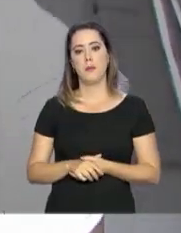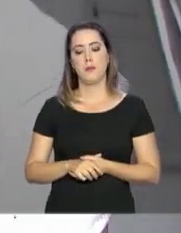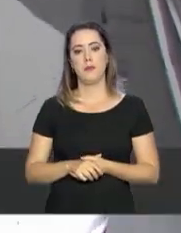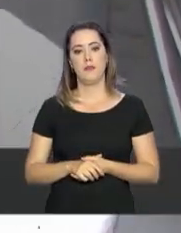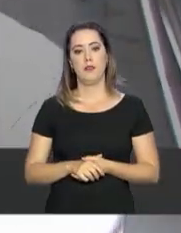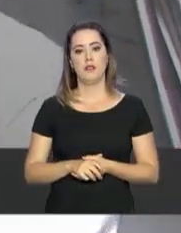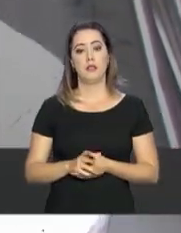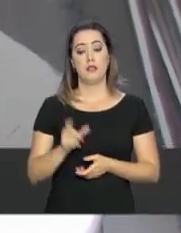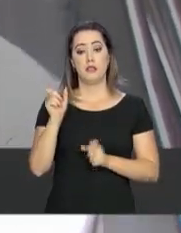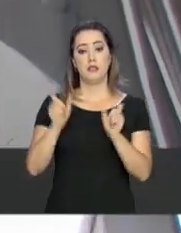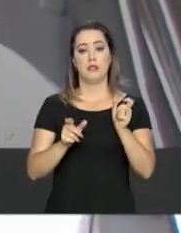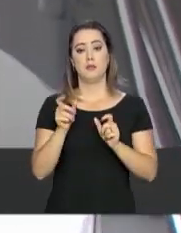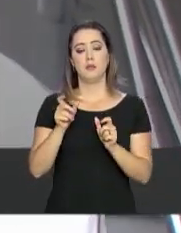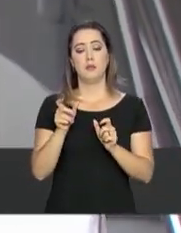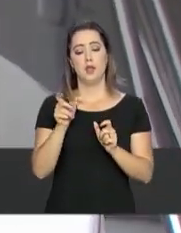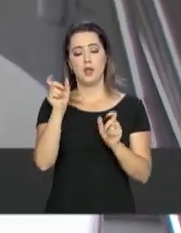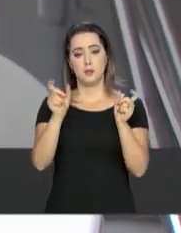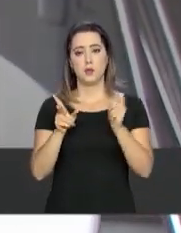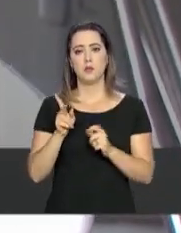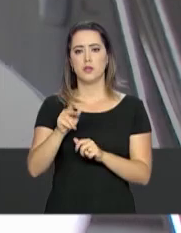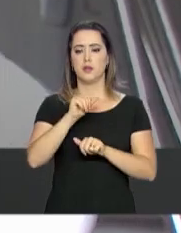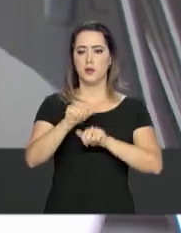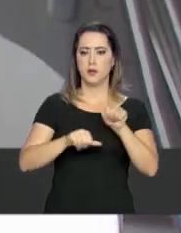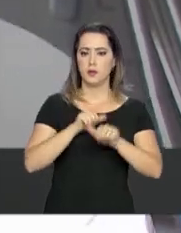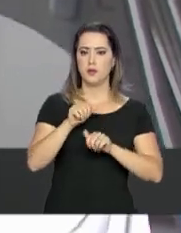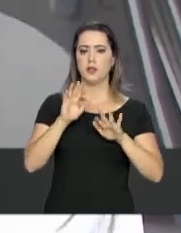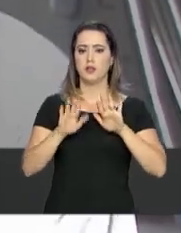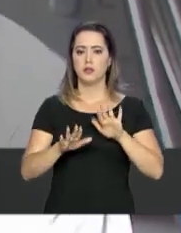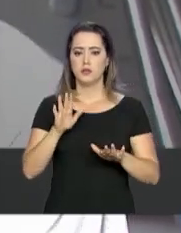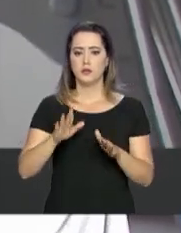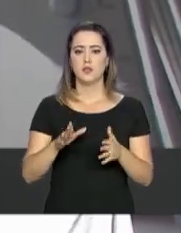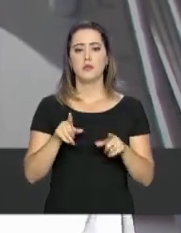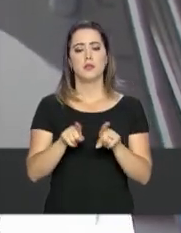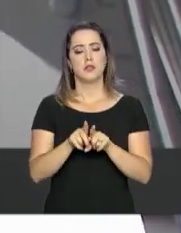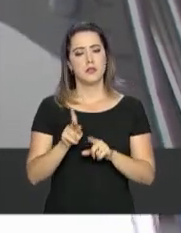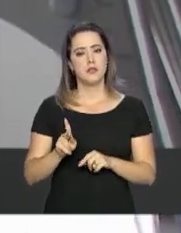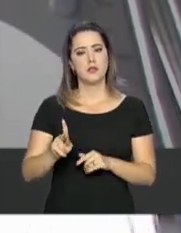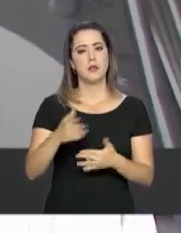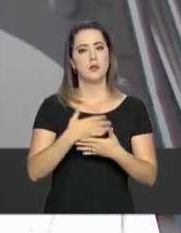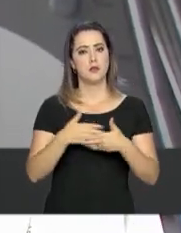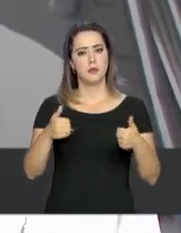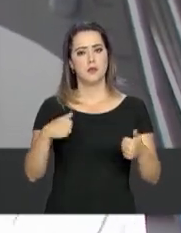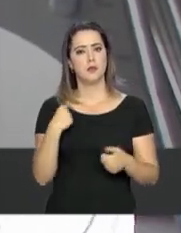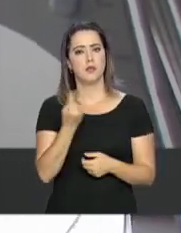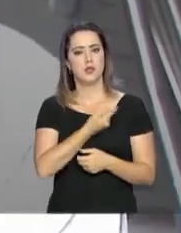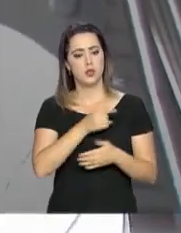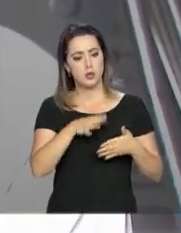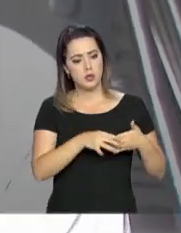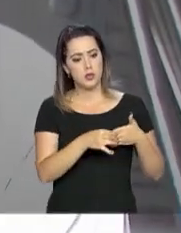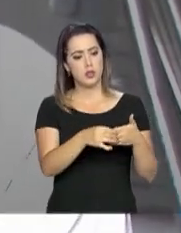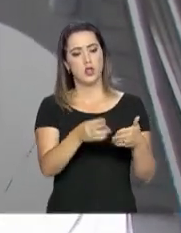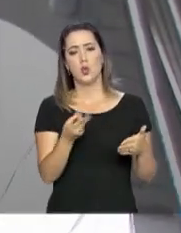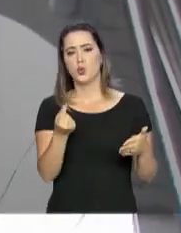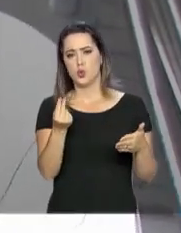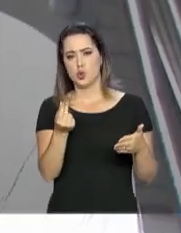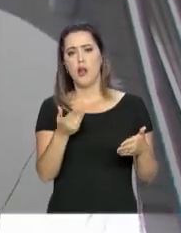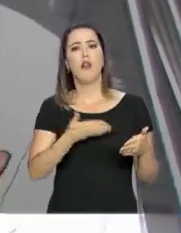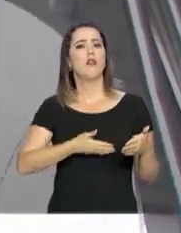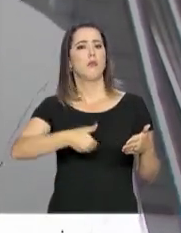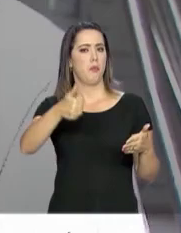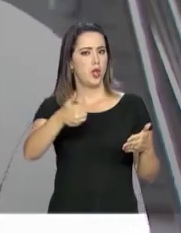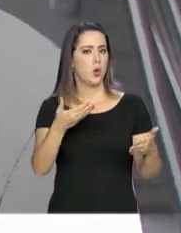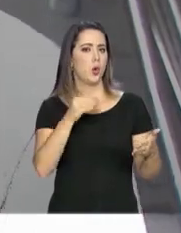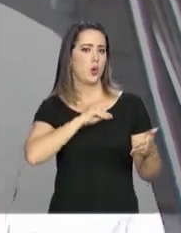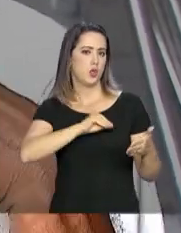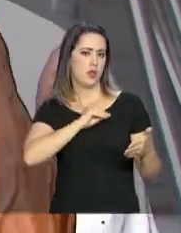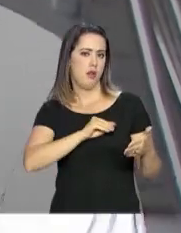mudando várias coisas que têm aqui mas melhorando capacidade para nós com uma guia com o pai a gente ganhou dinheiro e melhor que de primeira ele